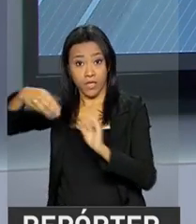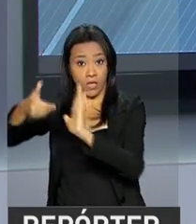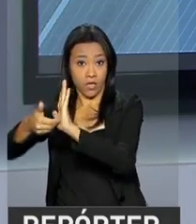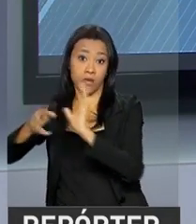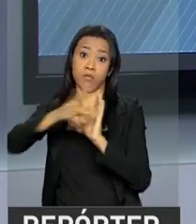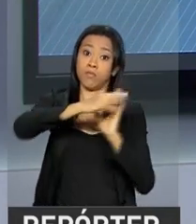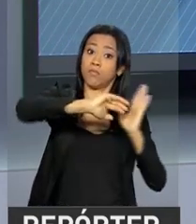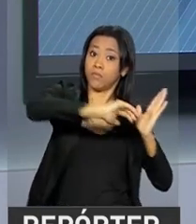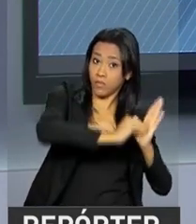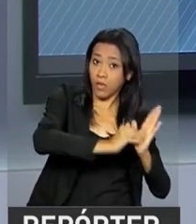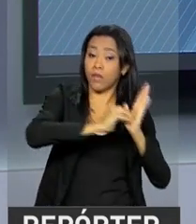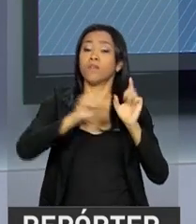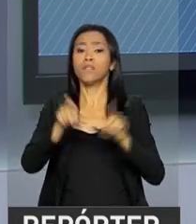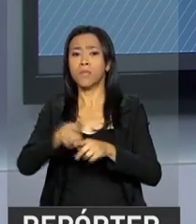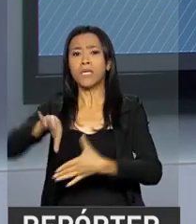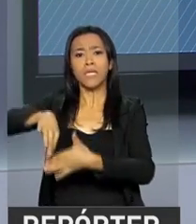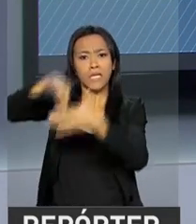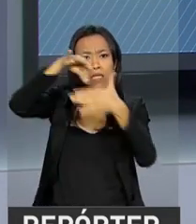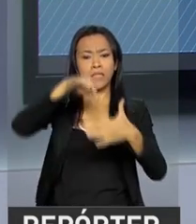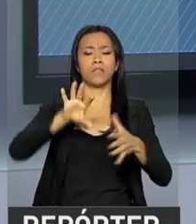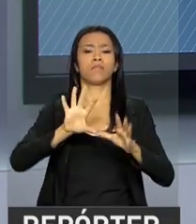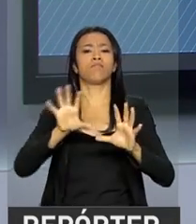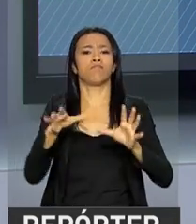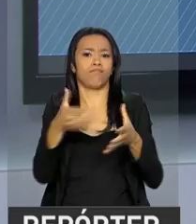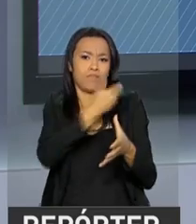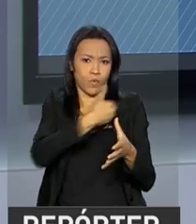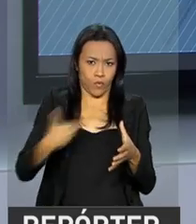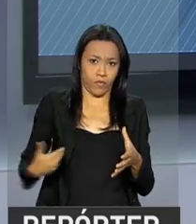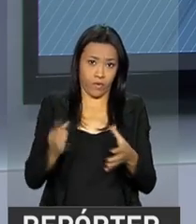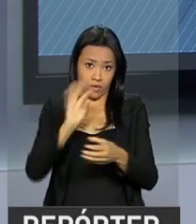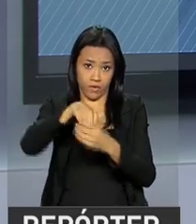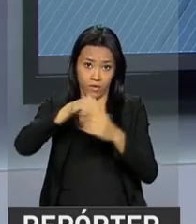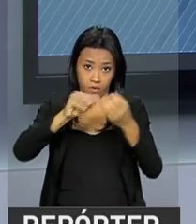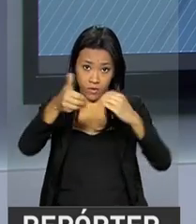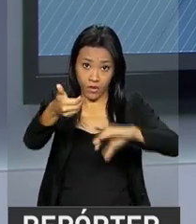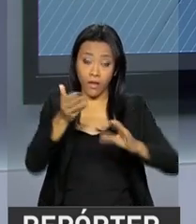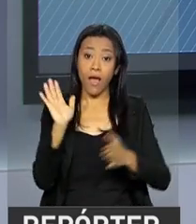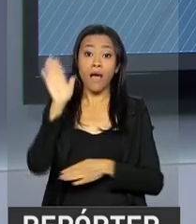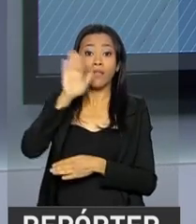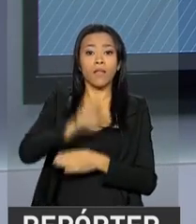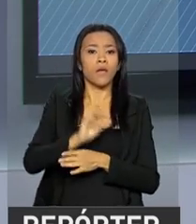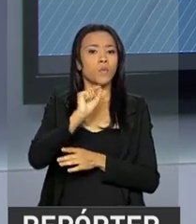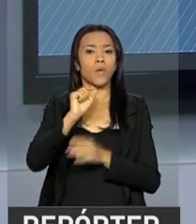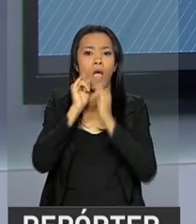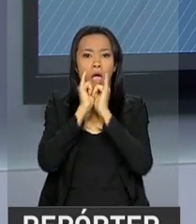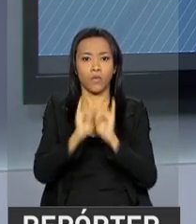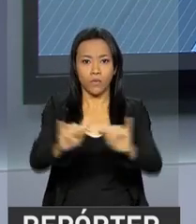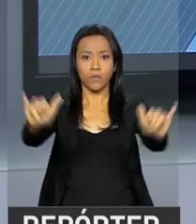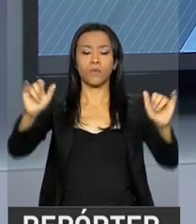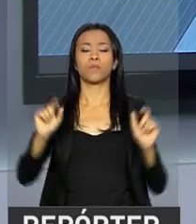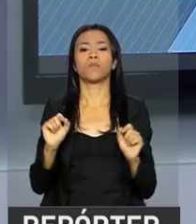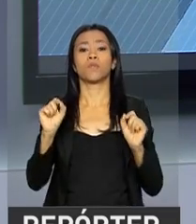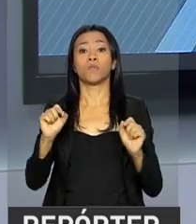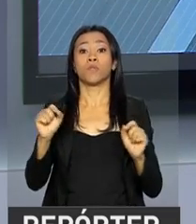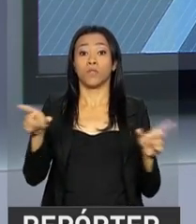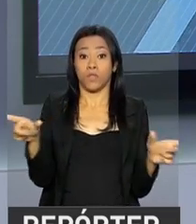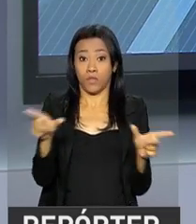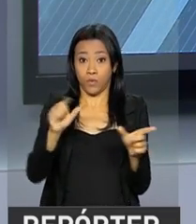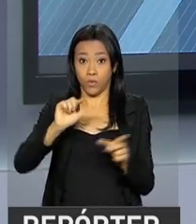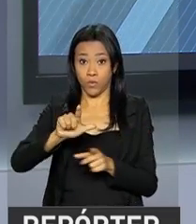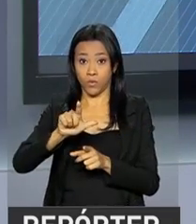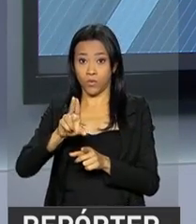do Senado e líderes do governo no Congresso à tarde está previsto o anúncio de repasso dos lucros do FGTS